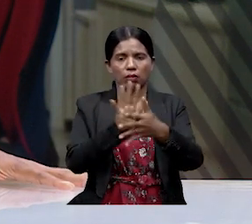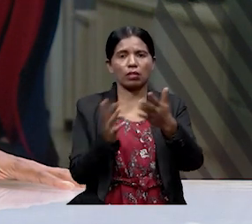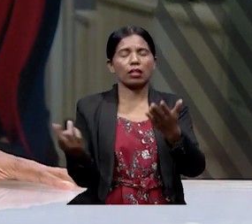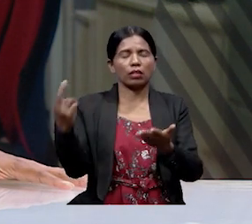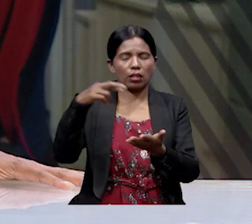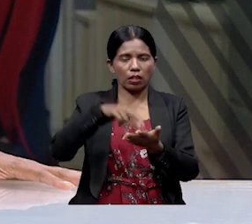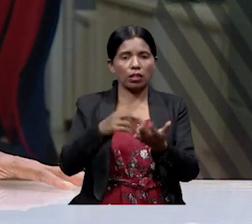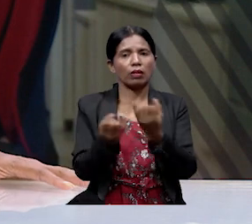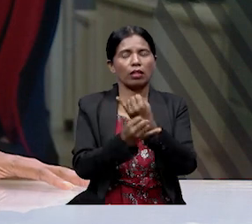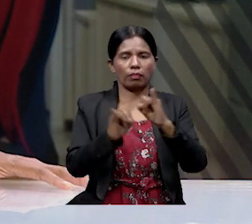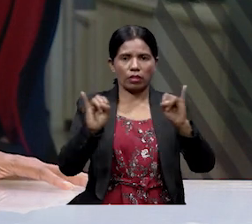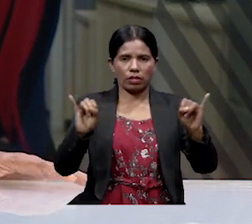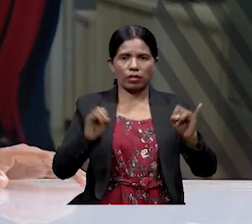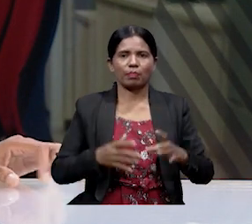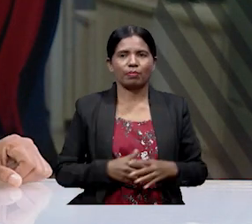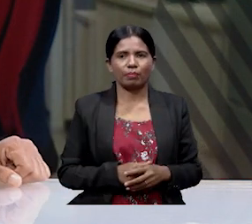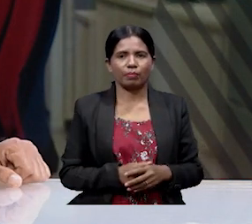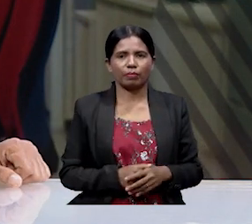Restauração Independência.